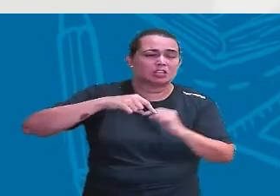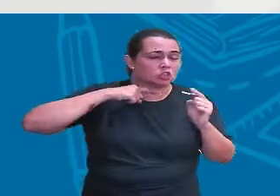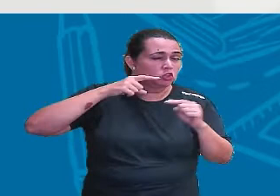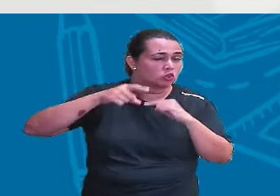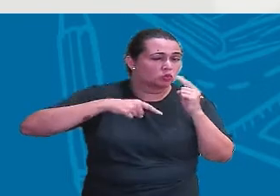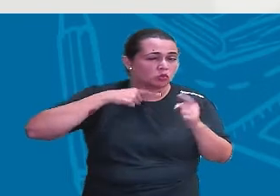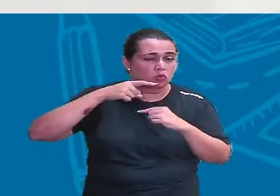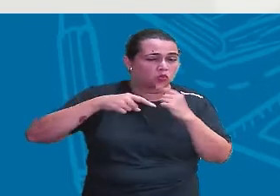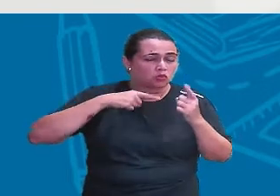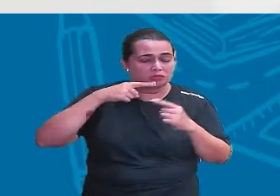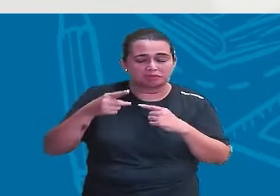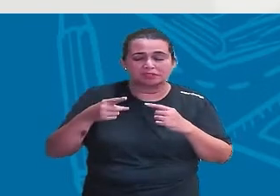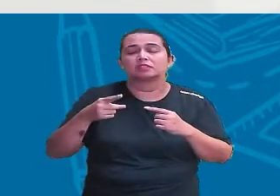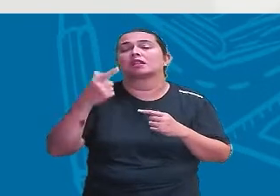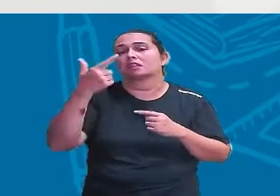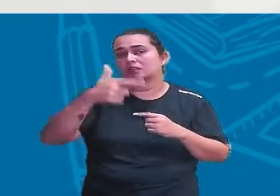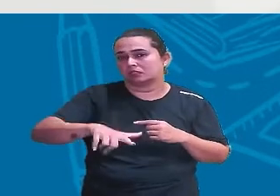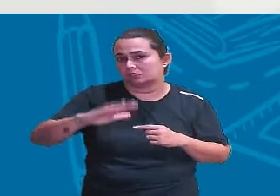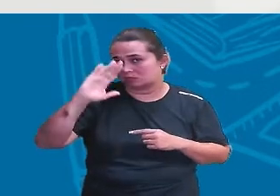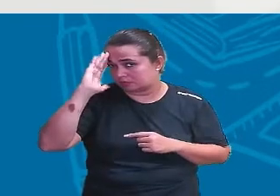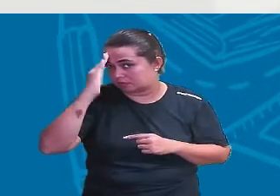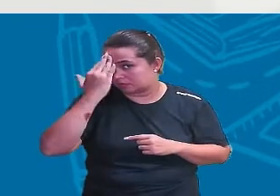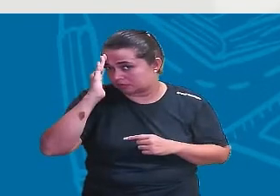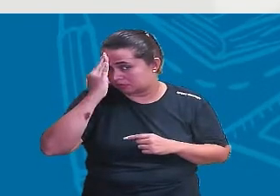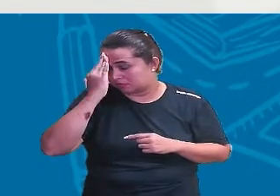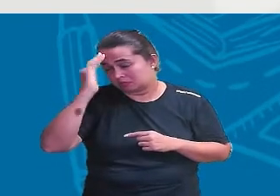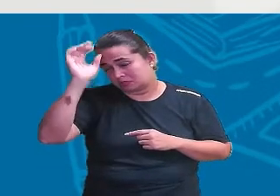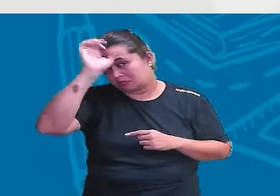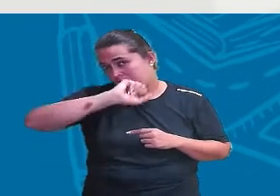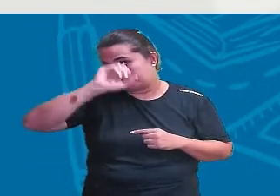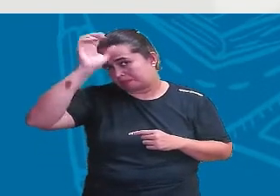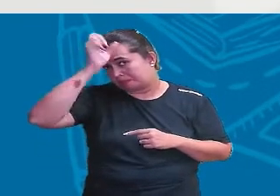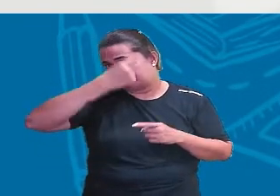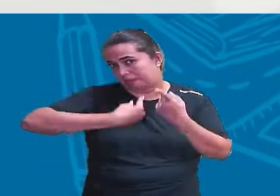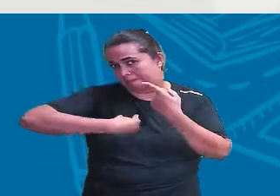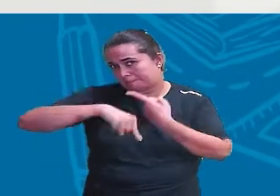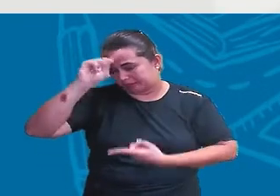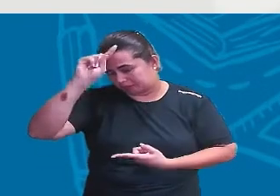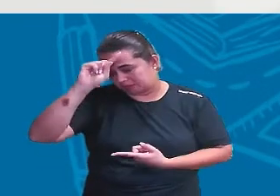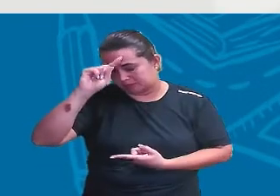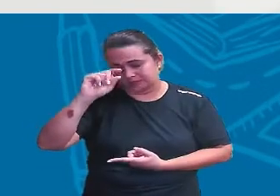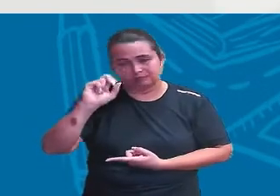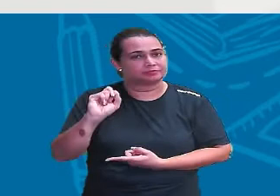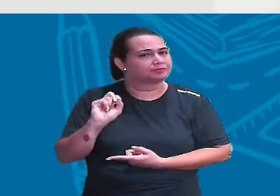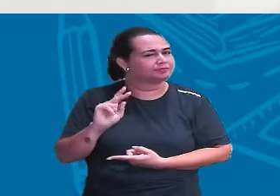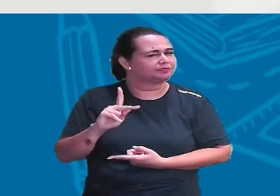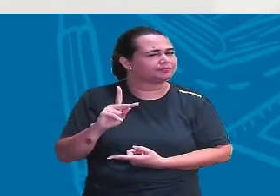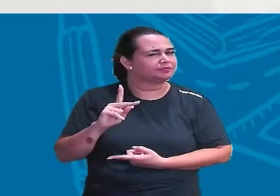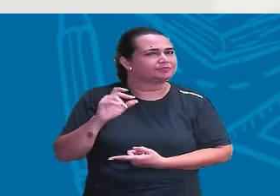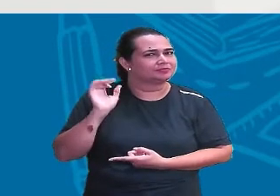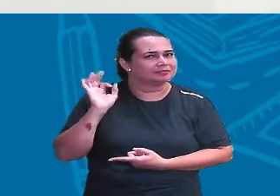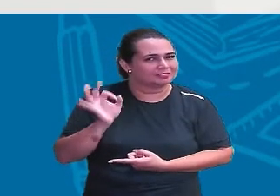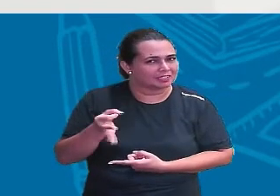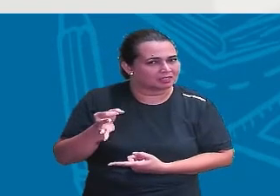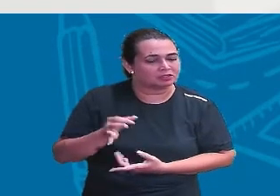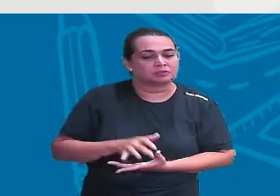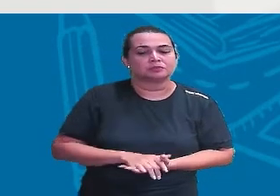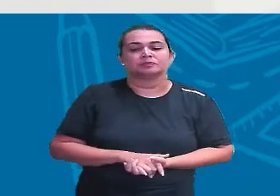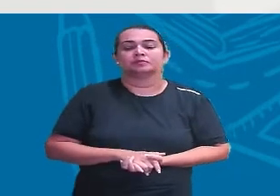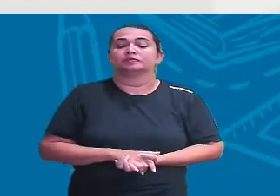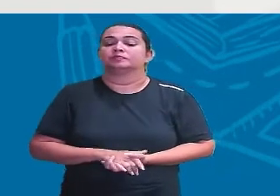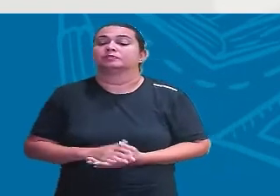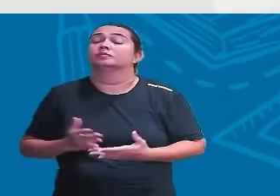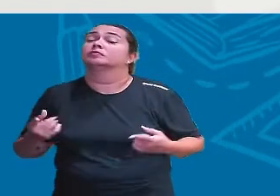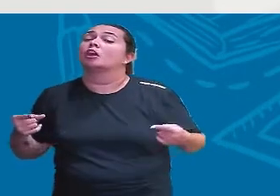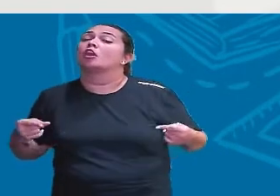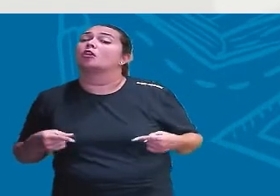suas dúvidas ou aprimorar ainda mais os seus conhecimentos, certo? Bom, agora como o nosso objetivo de hoje